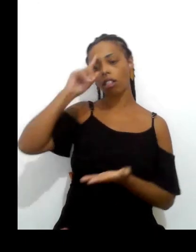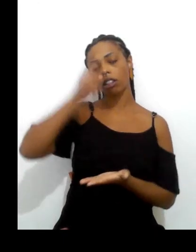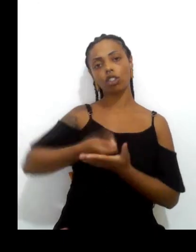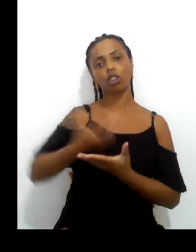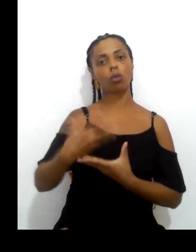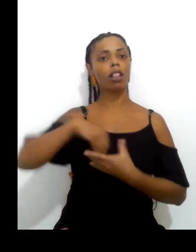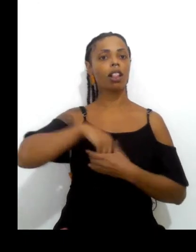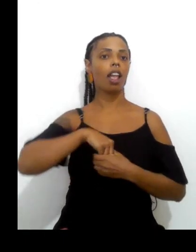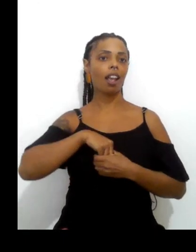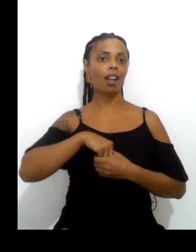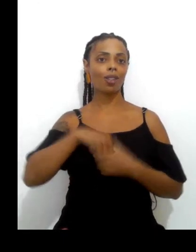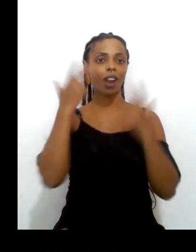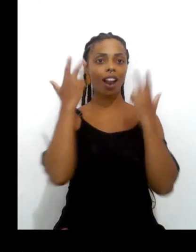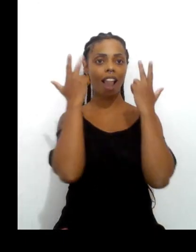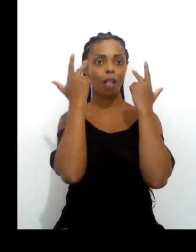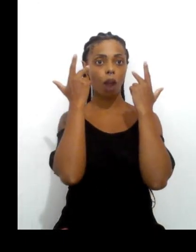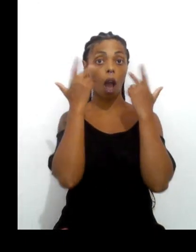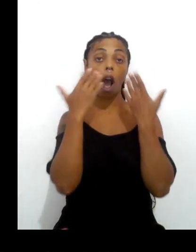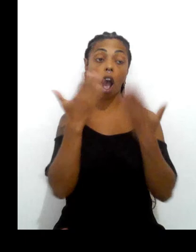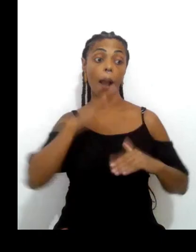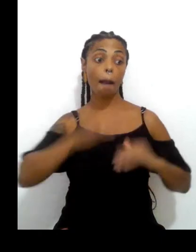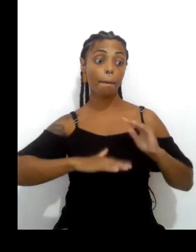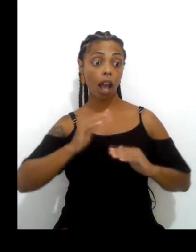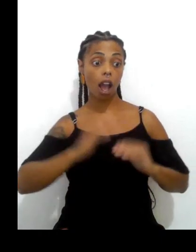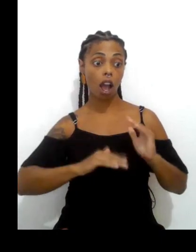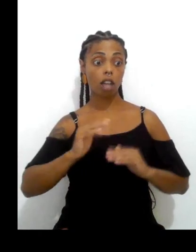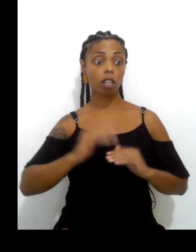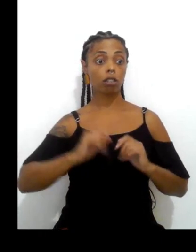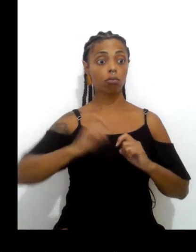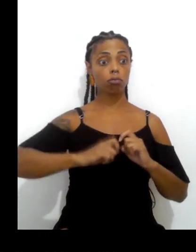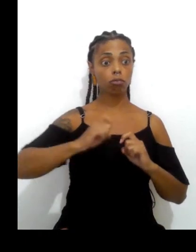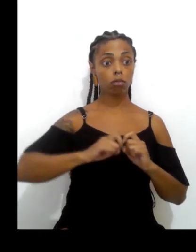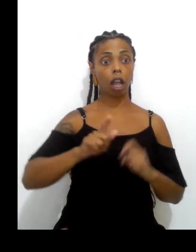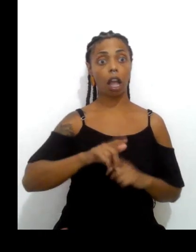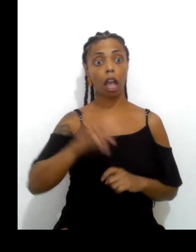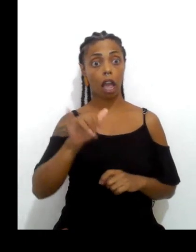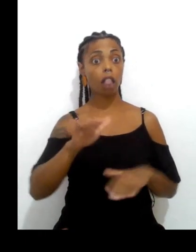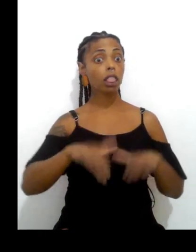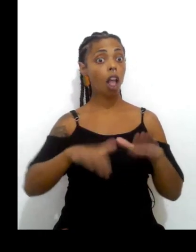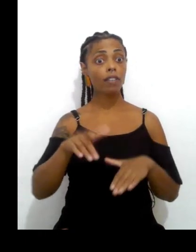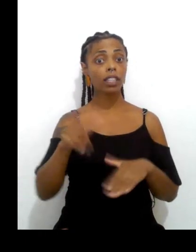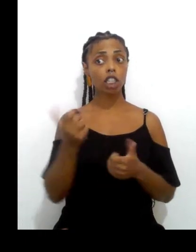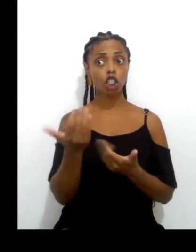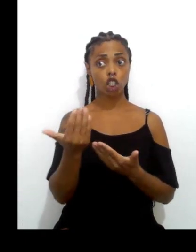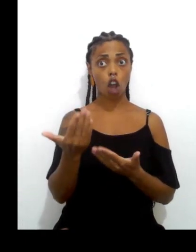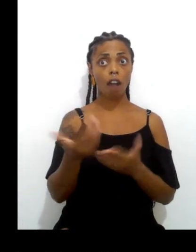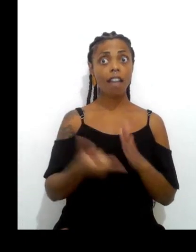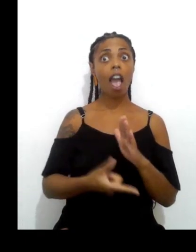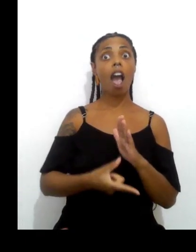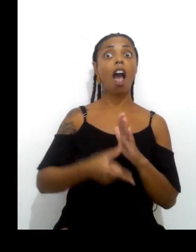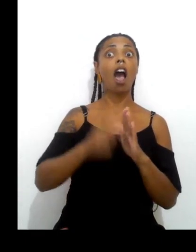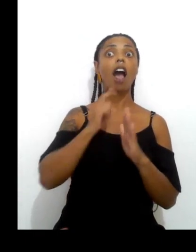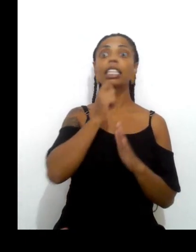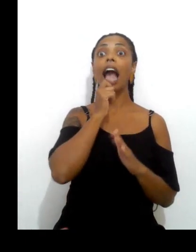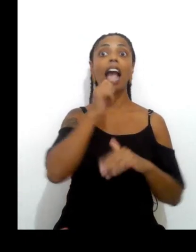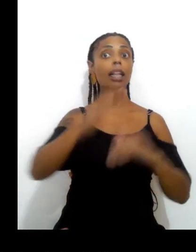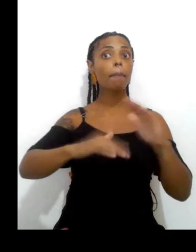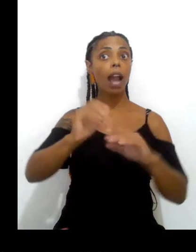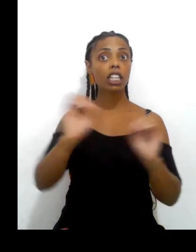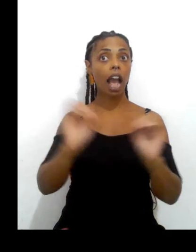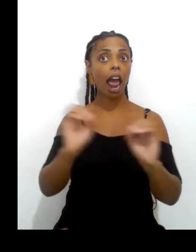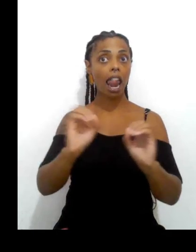sexuais talvez aquele jovem Já fosse um homossexual antes disso simplesmente